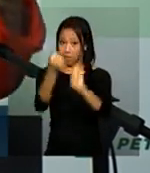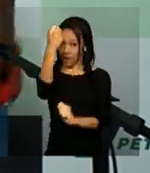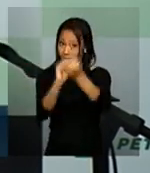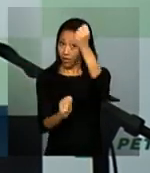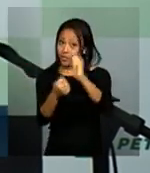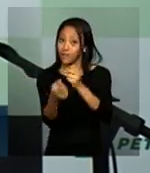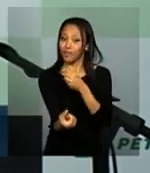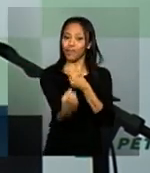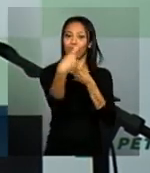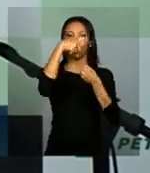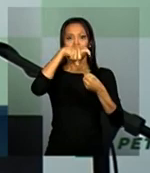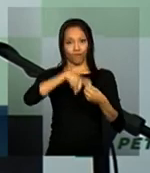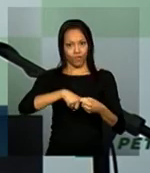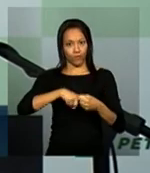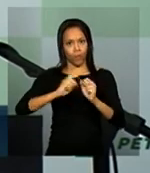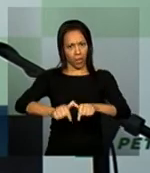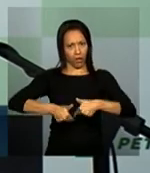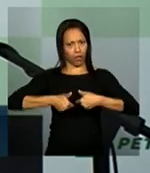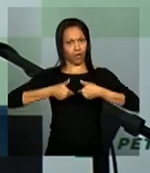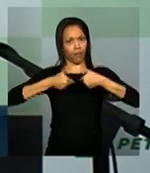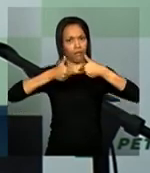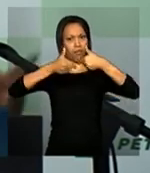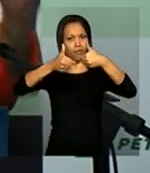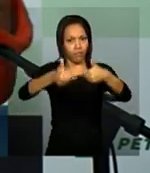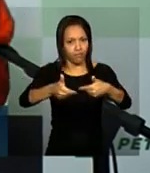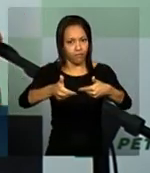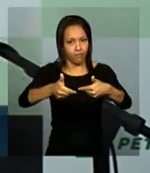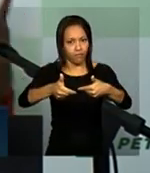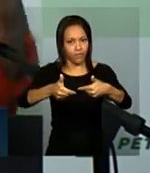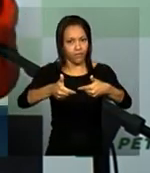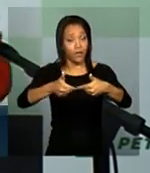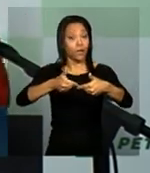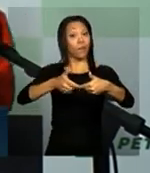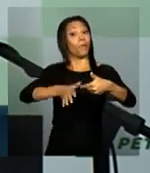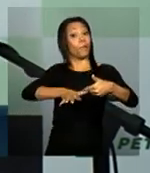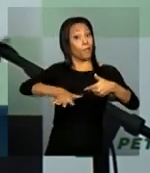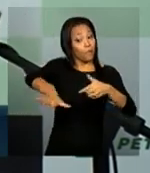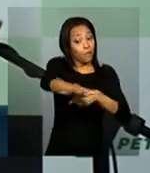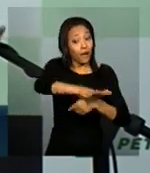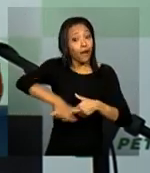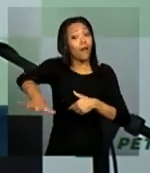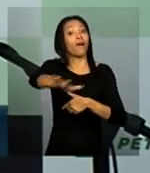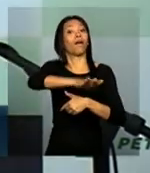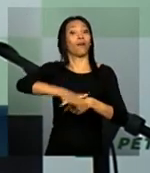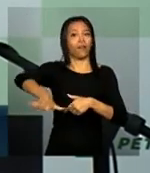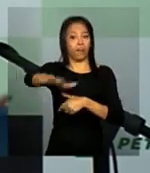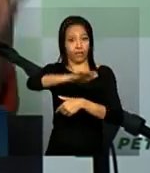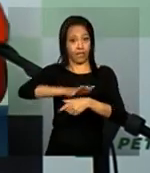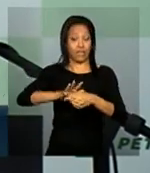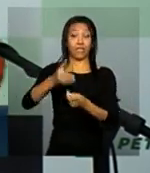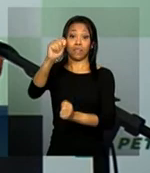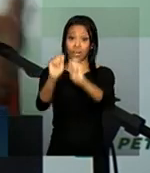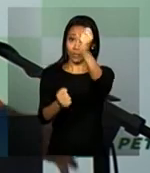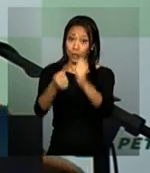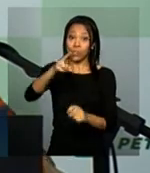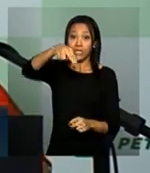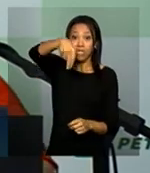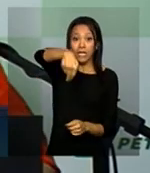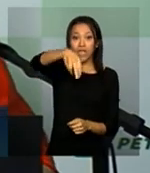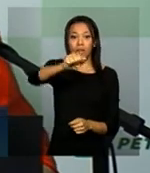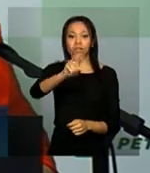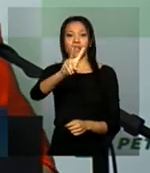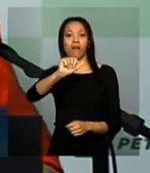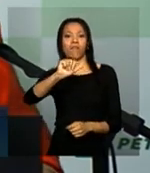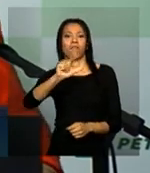que voltou, aliás, uma empresa não, um segmento de indústria. A indústria naval é um segmento